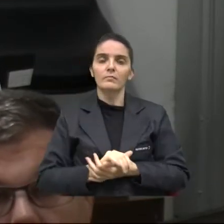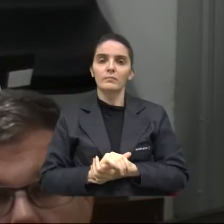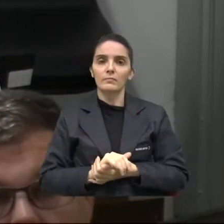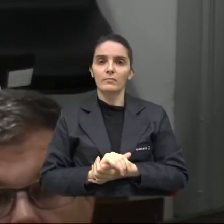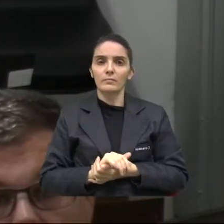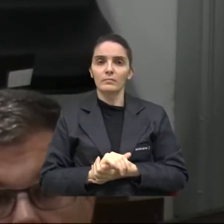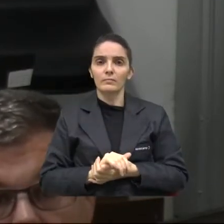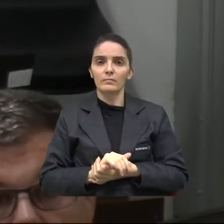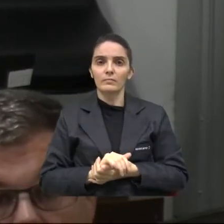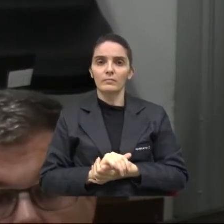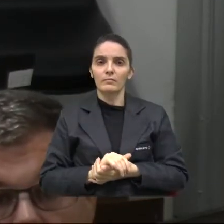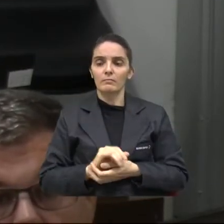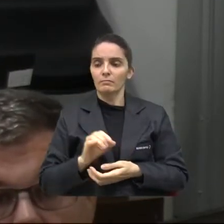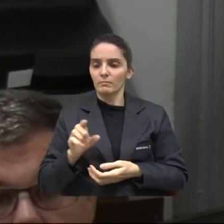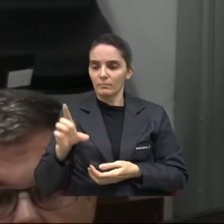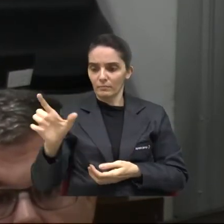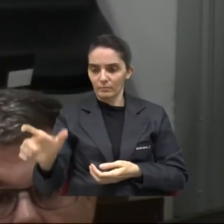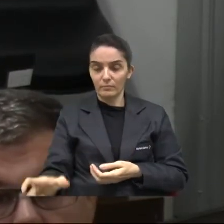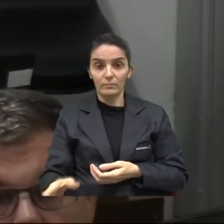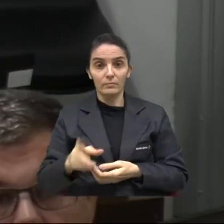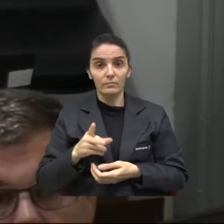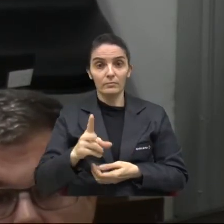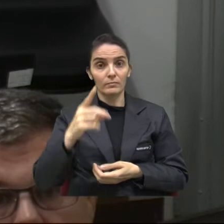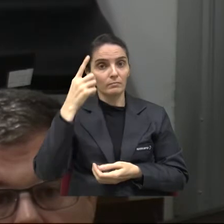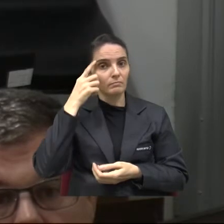um homem que sempre se importou com o próximo.